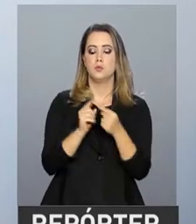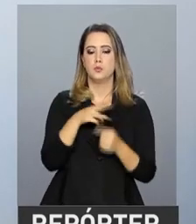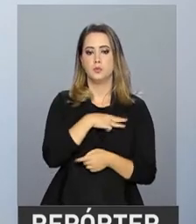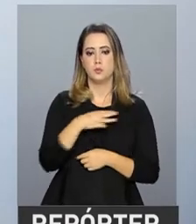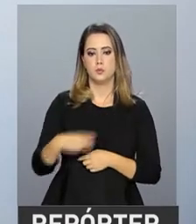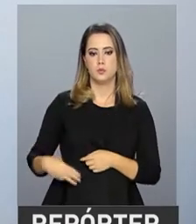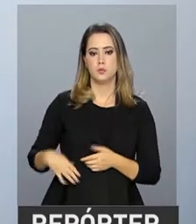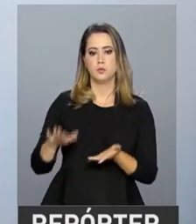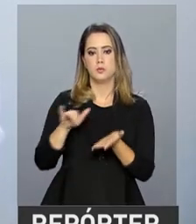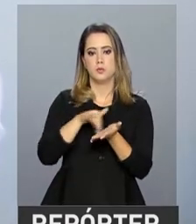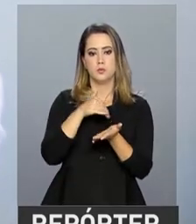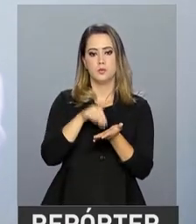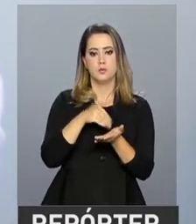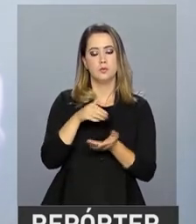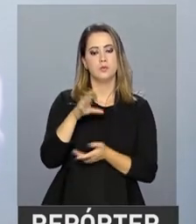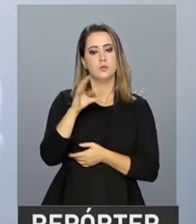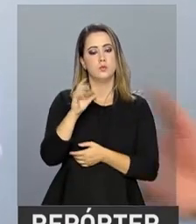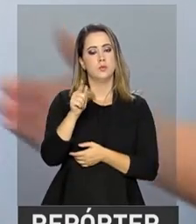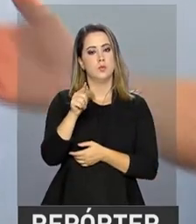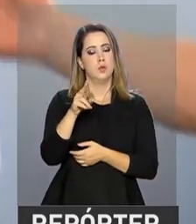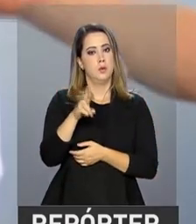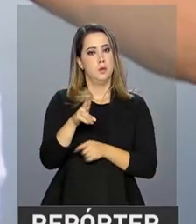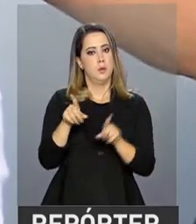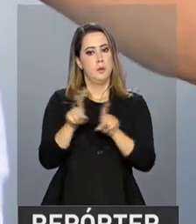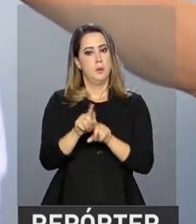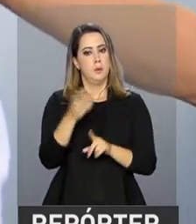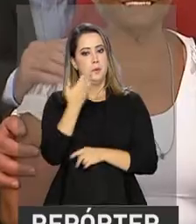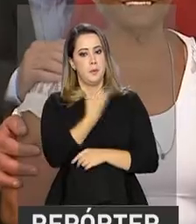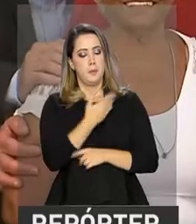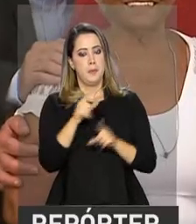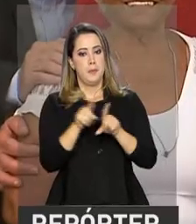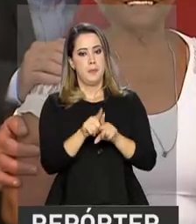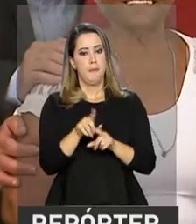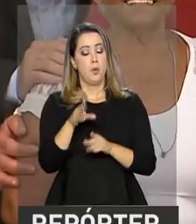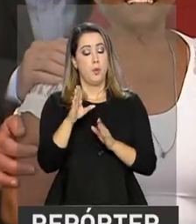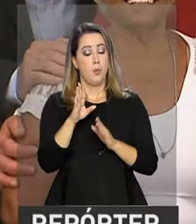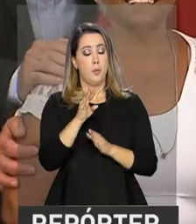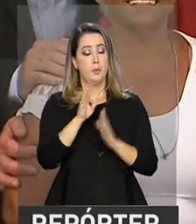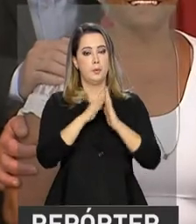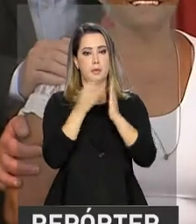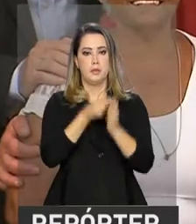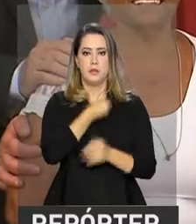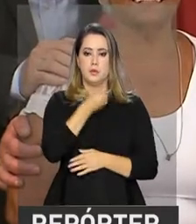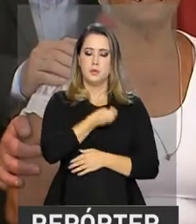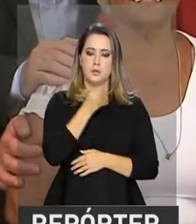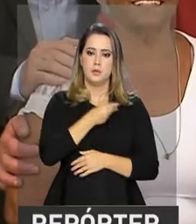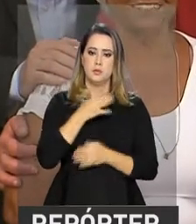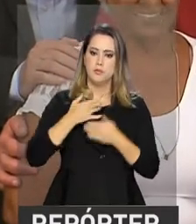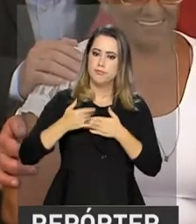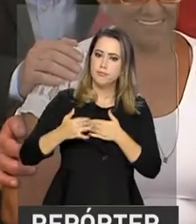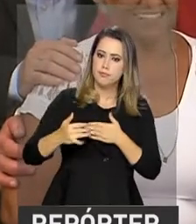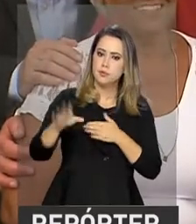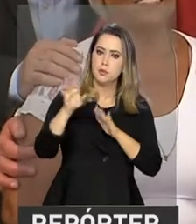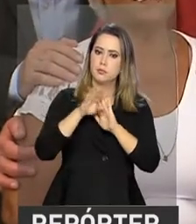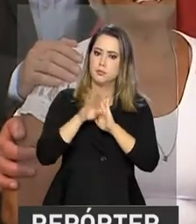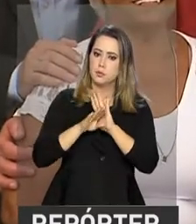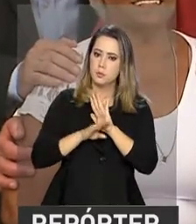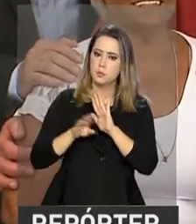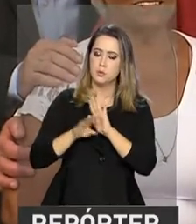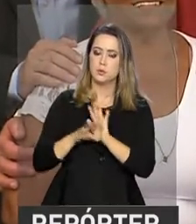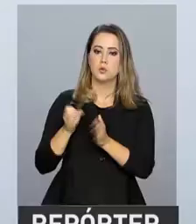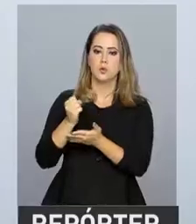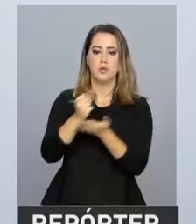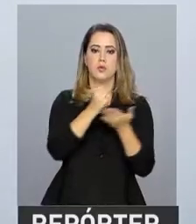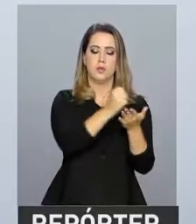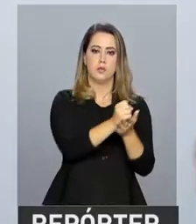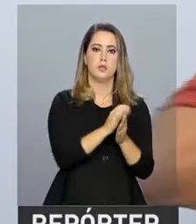ministro da Secretaria-Geral da Presidência da República, Moreira Franco, o Minha Casa Minha Vida tem um extenso cronograma de entregas pela